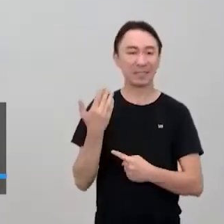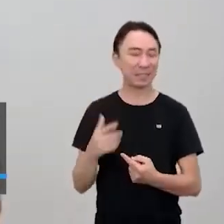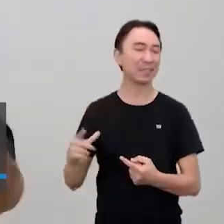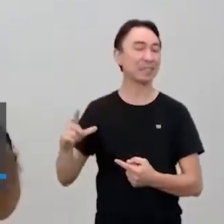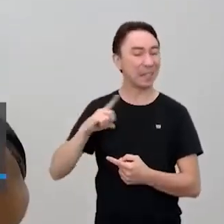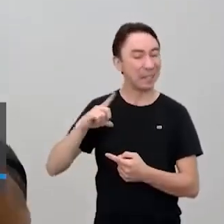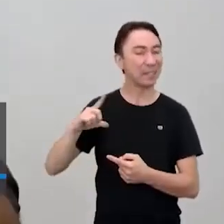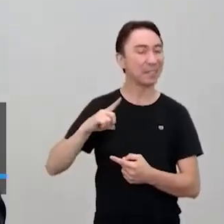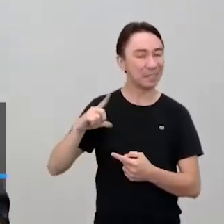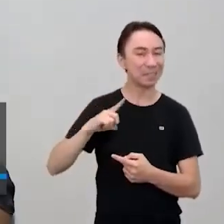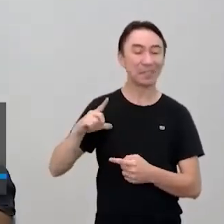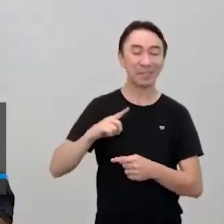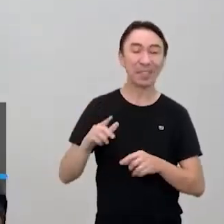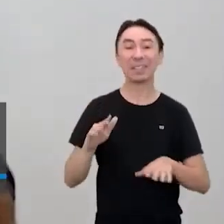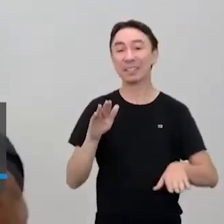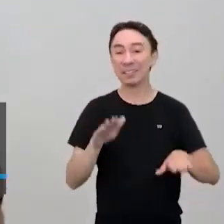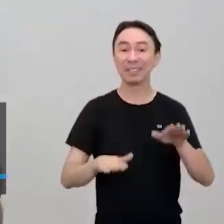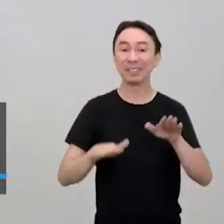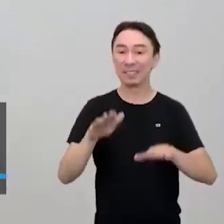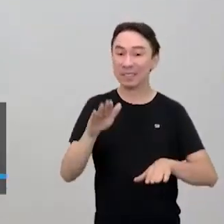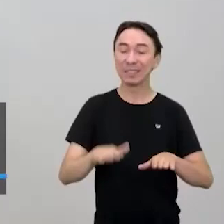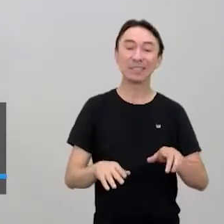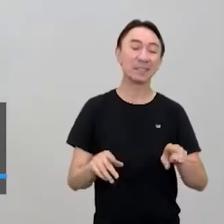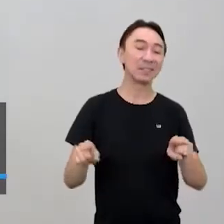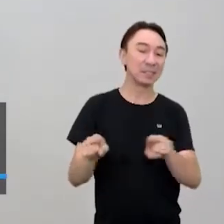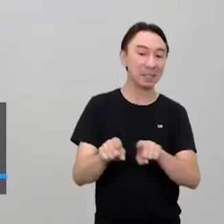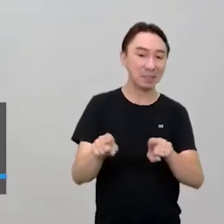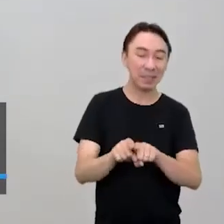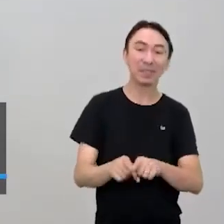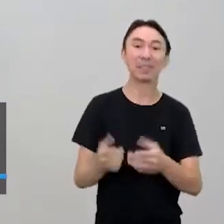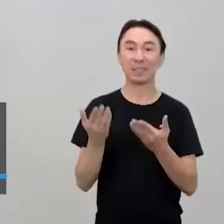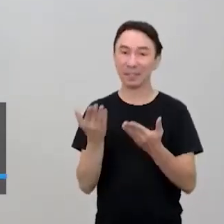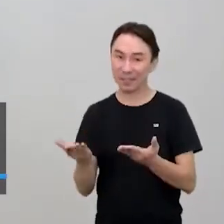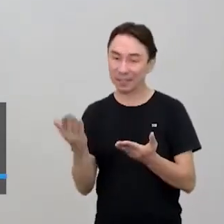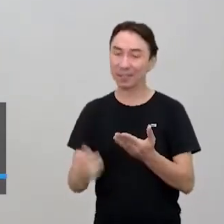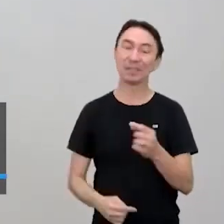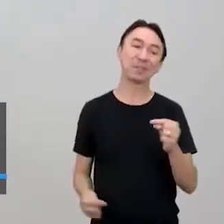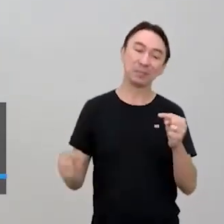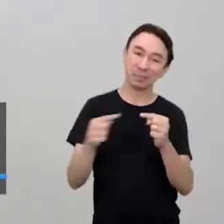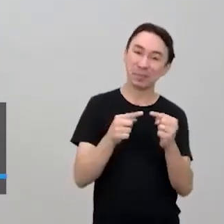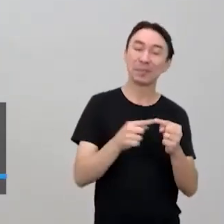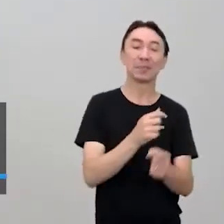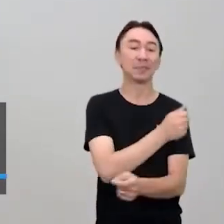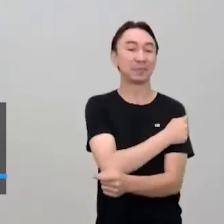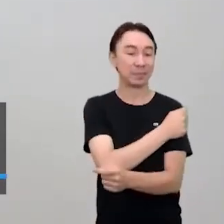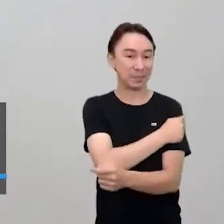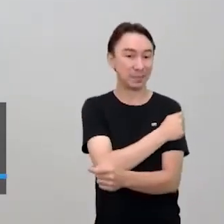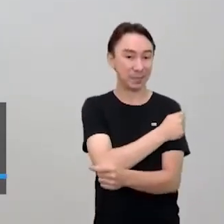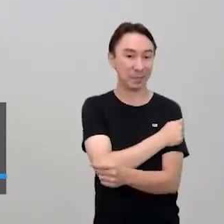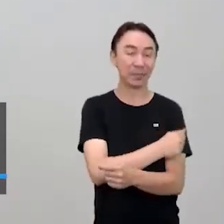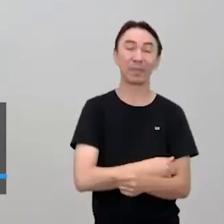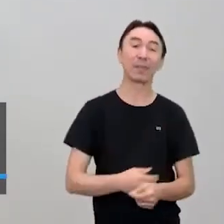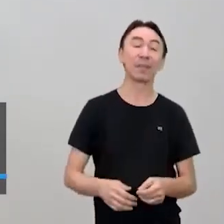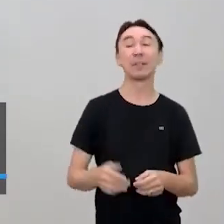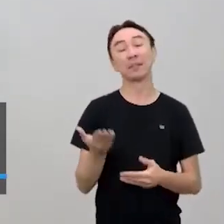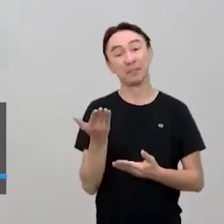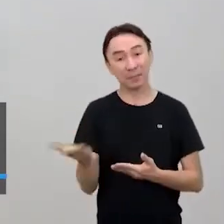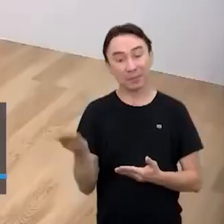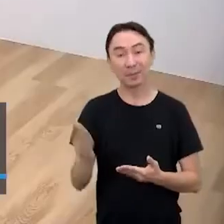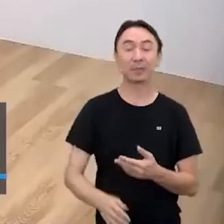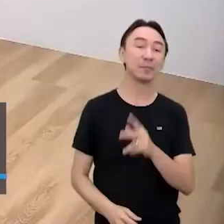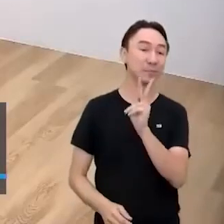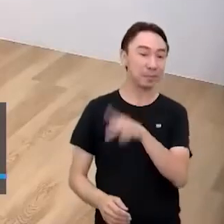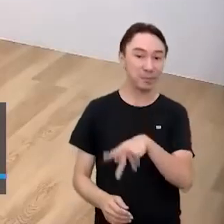esse trabalho, às vezes também faz um cosplay de aluno aqui, o meu queridíssimo professor de arte. Tudo bem,